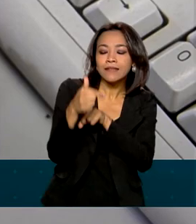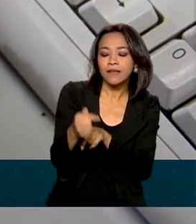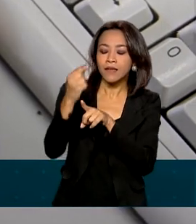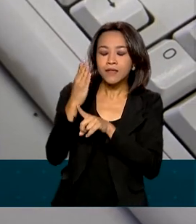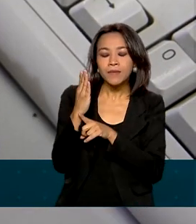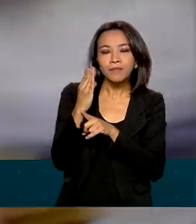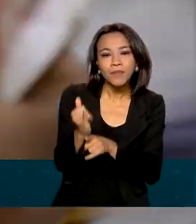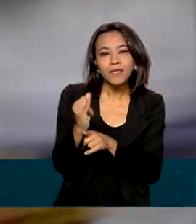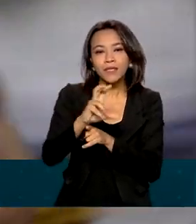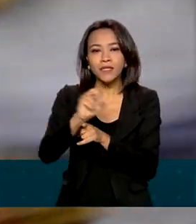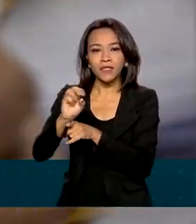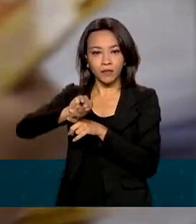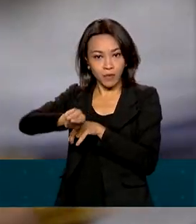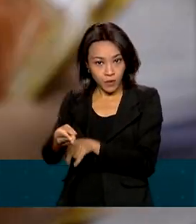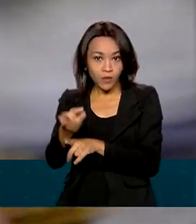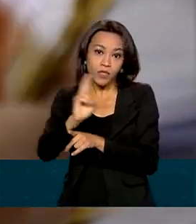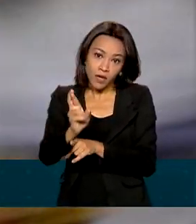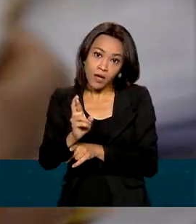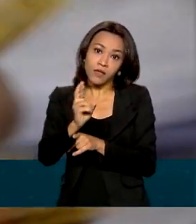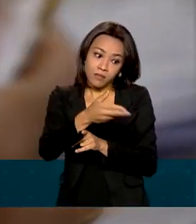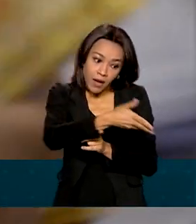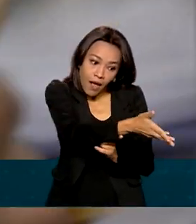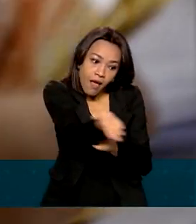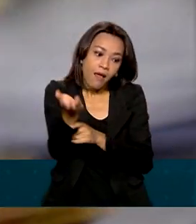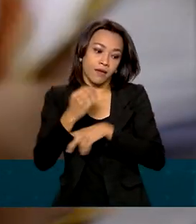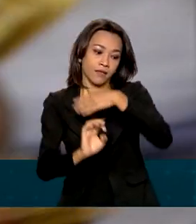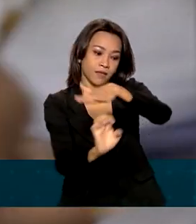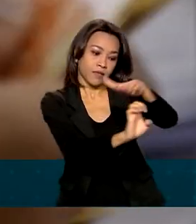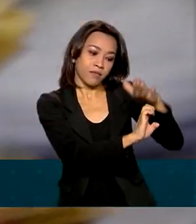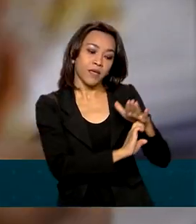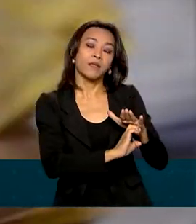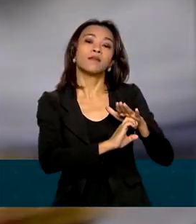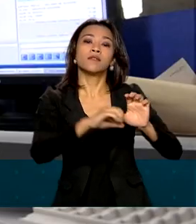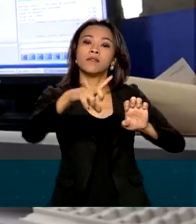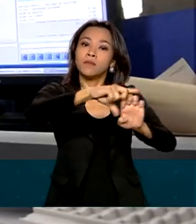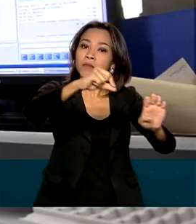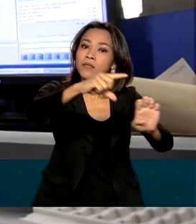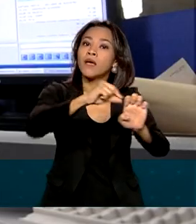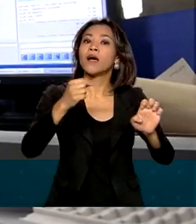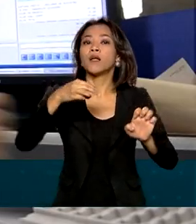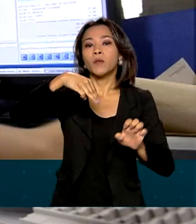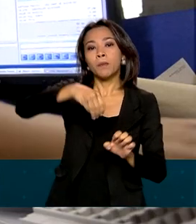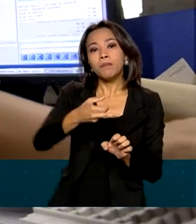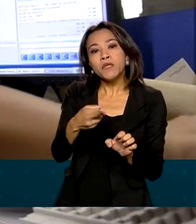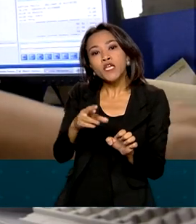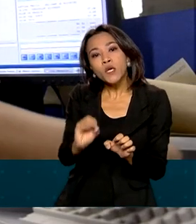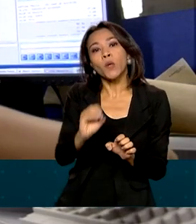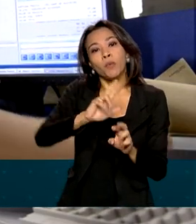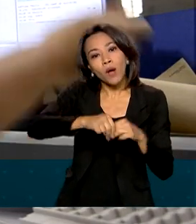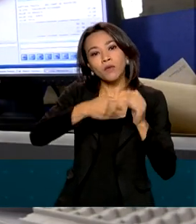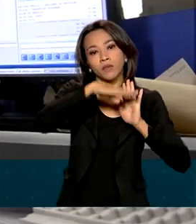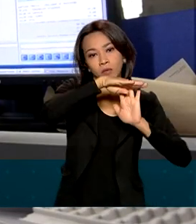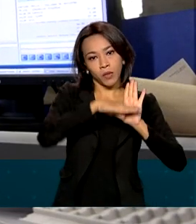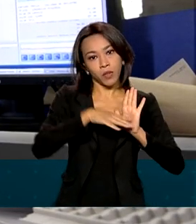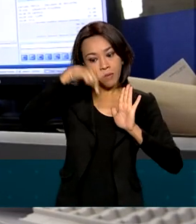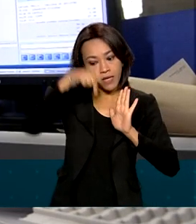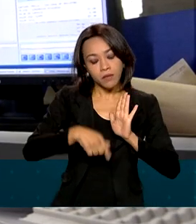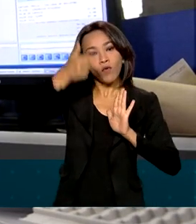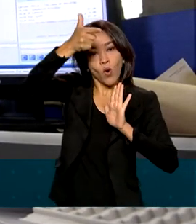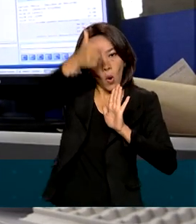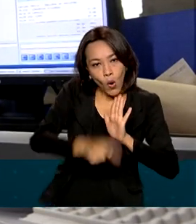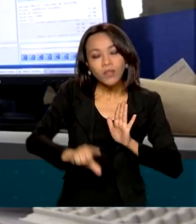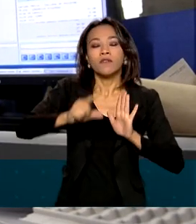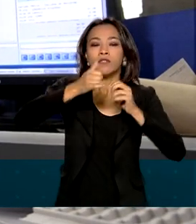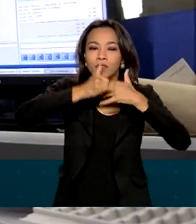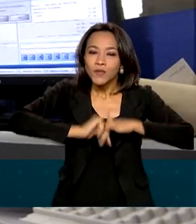bilhões aos micro e pequenos empresários por meio do Pronamp. Este ano, o programa foi relançado